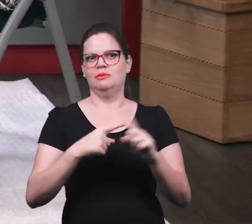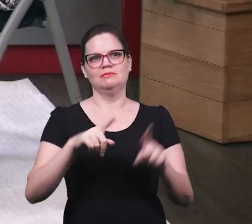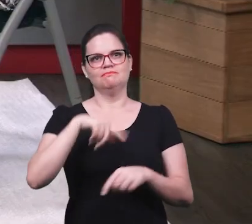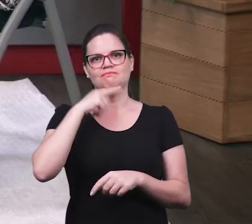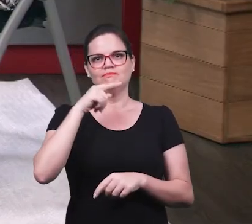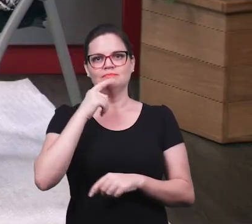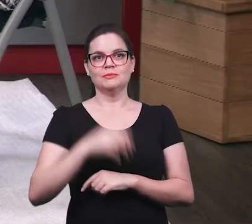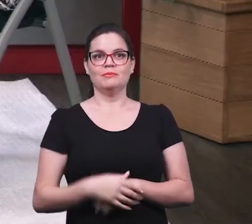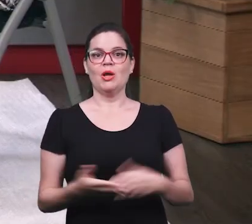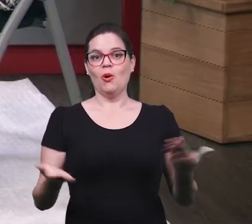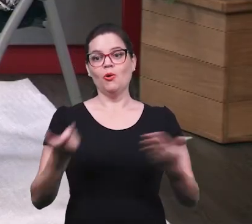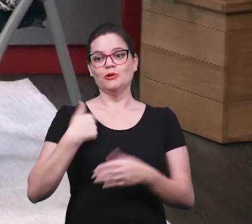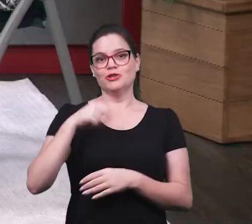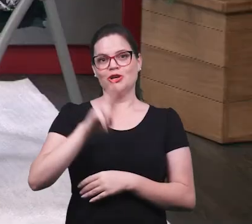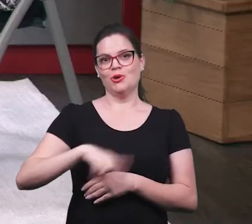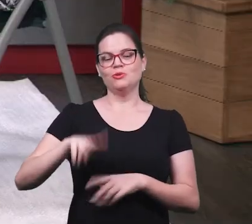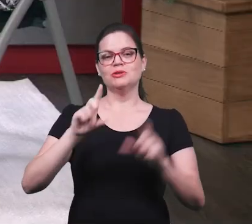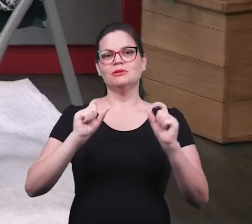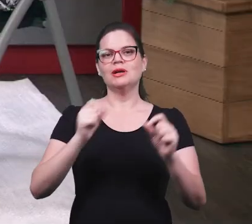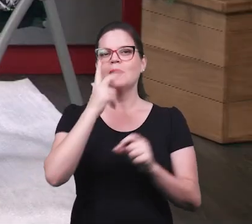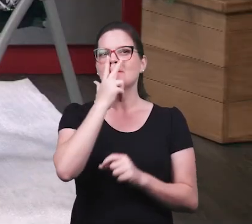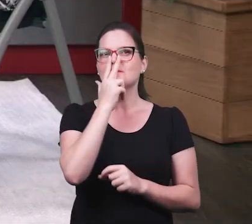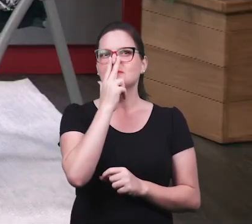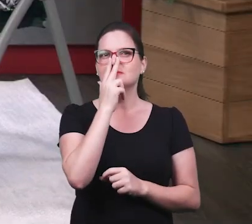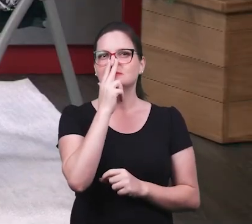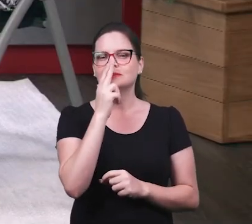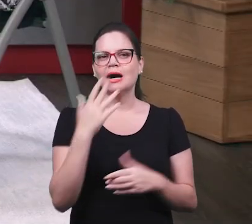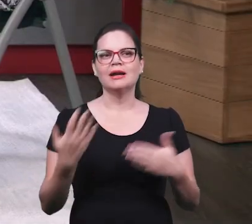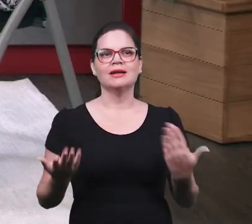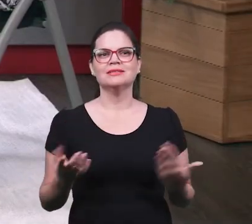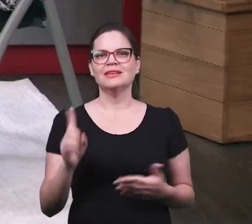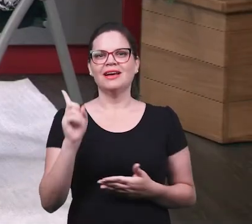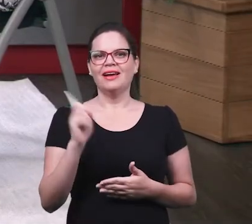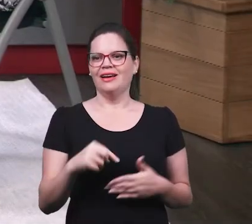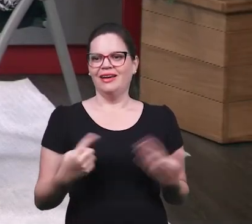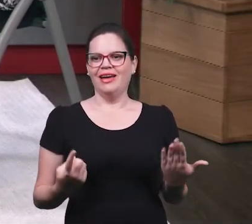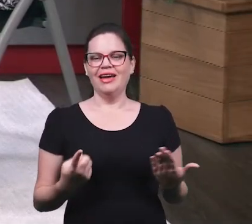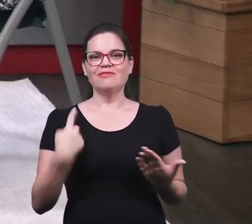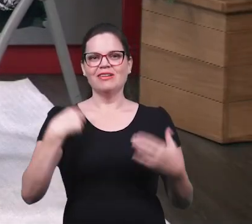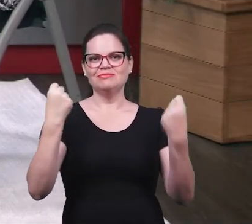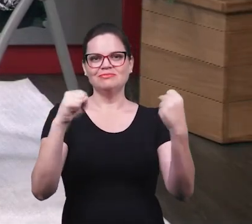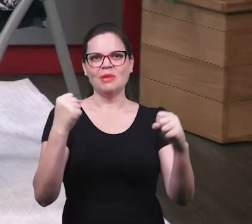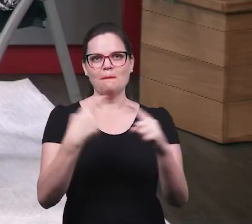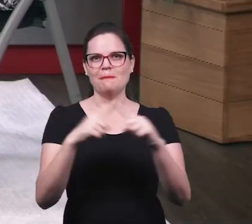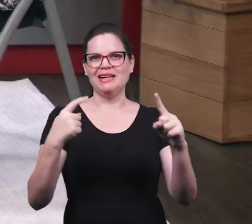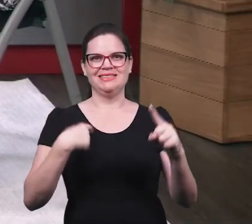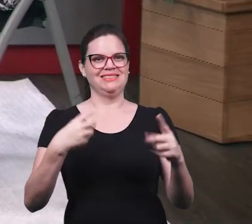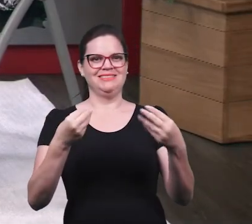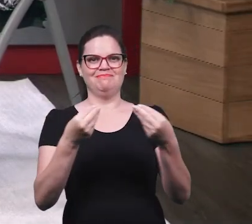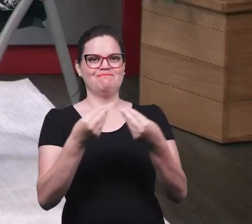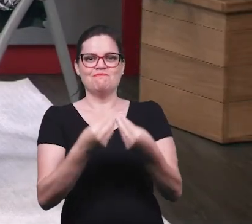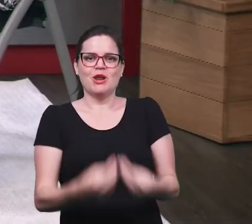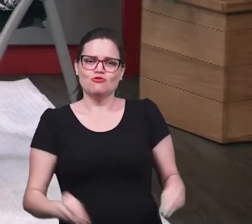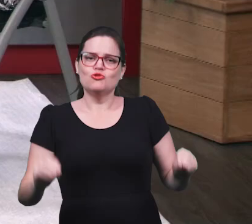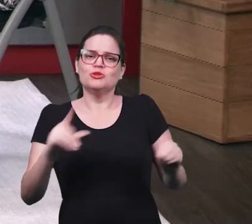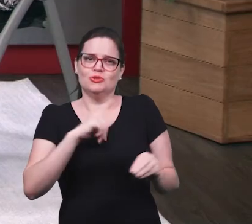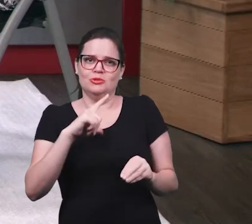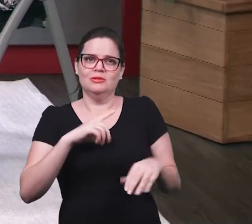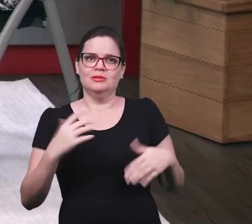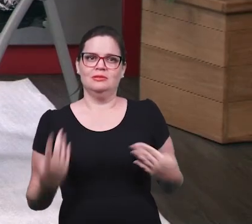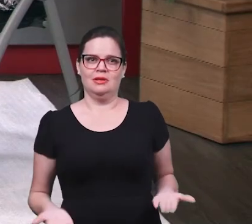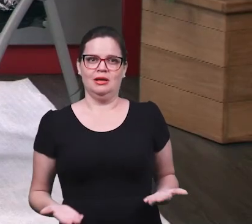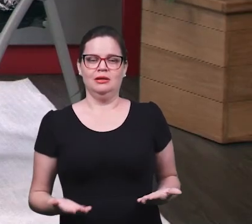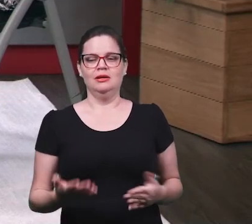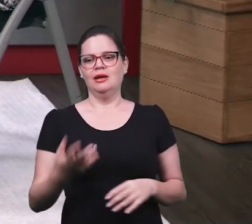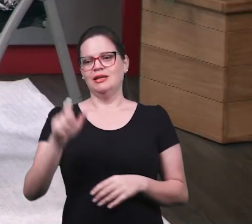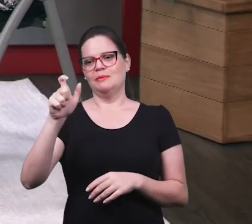eu usei esse Aham. termo, é correr atrás do prejuízo. Sim, Então a paciente tinha volta ali de 60,